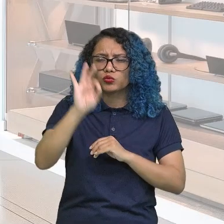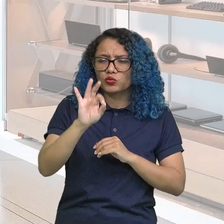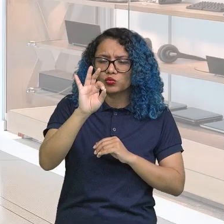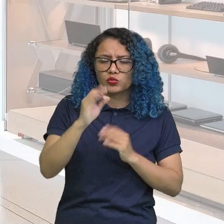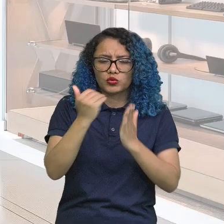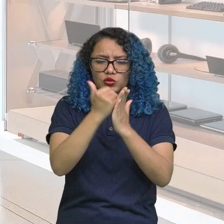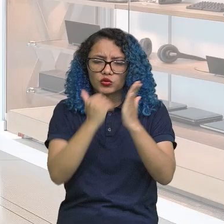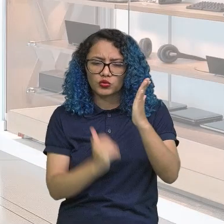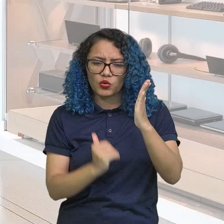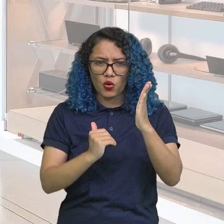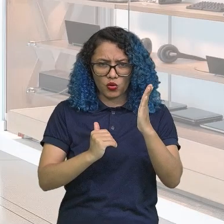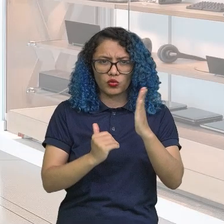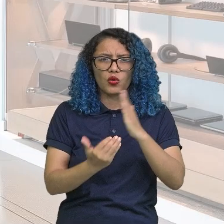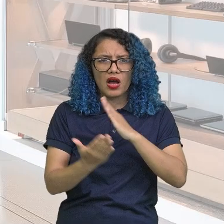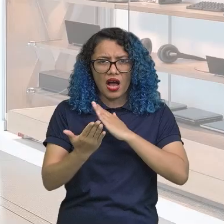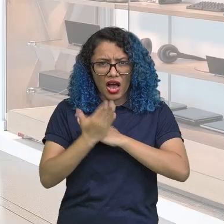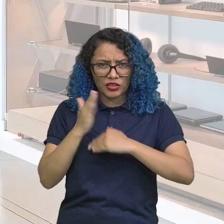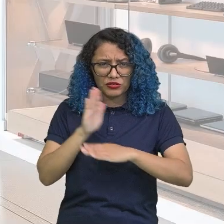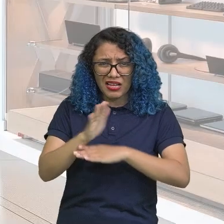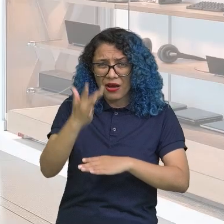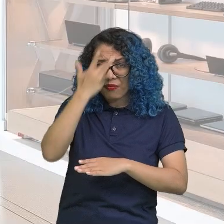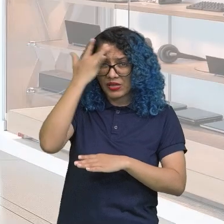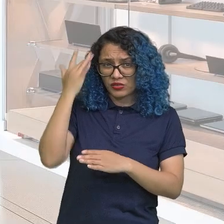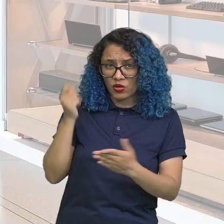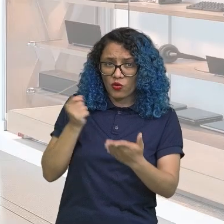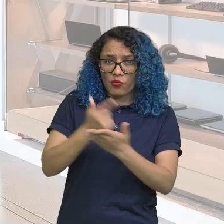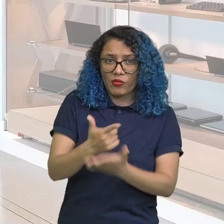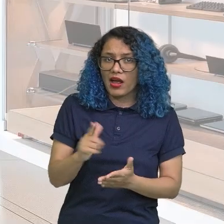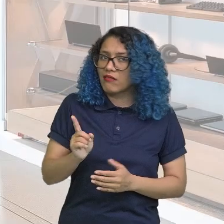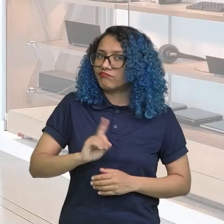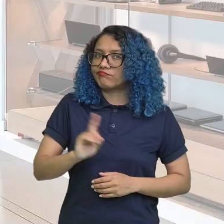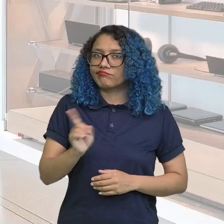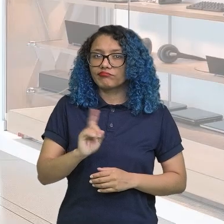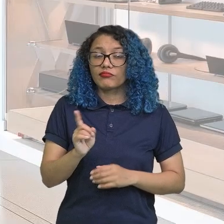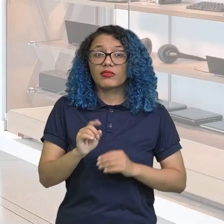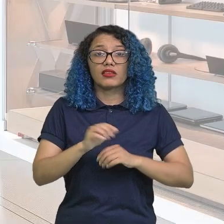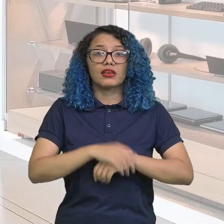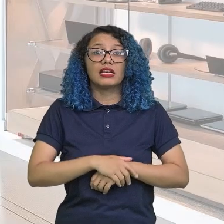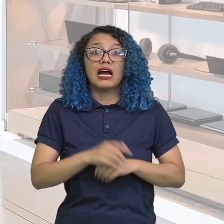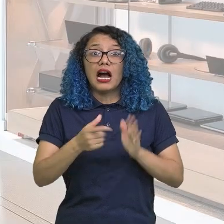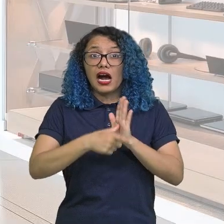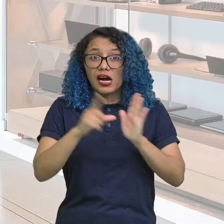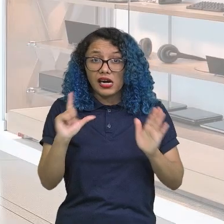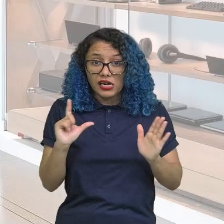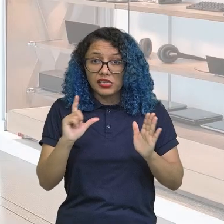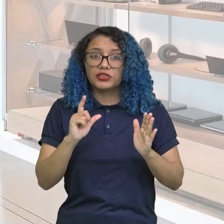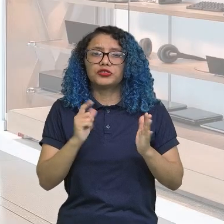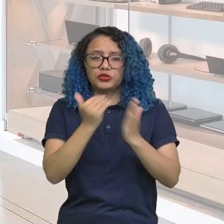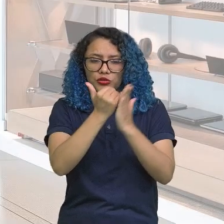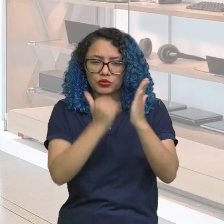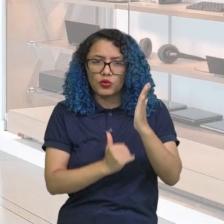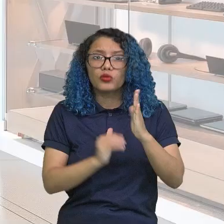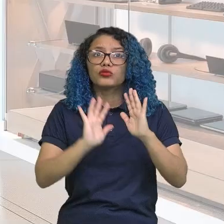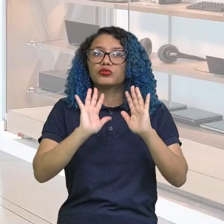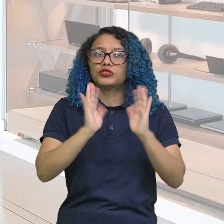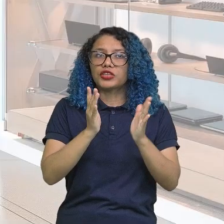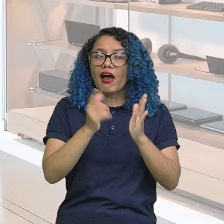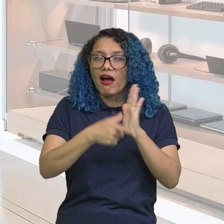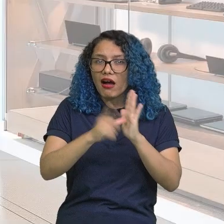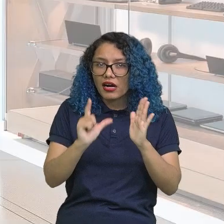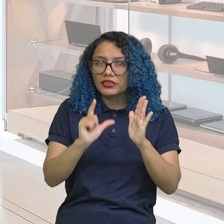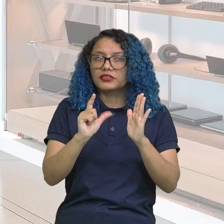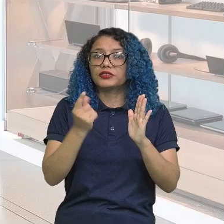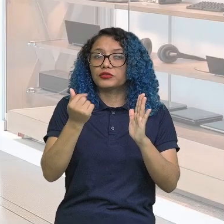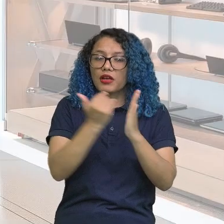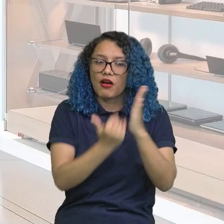a nosso favor. Antes de haver esse desconto, com certeza aí o dono da loja já elevou o valor para que